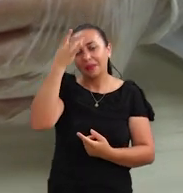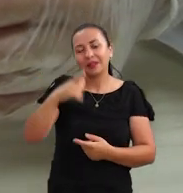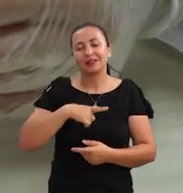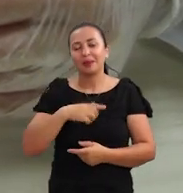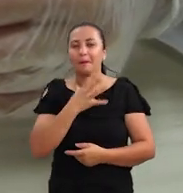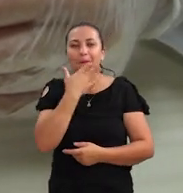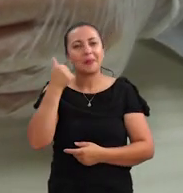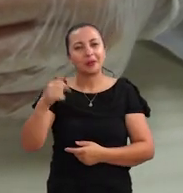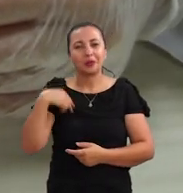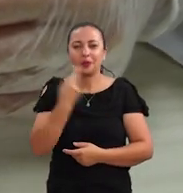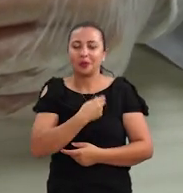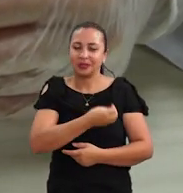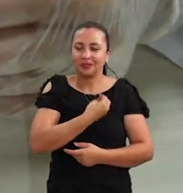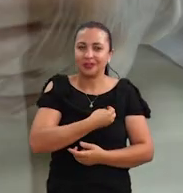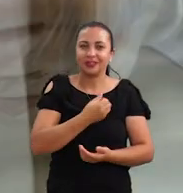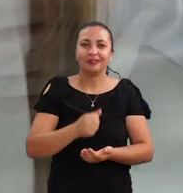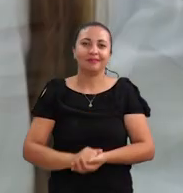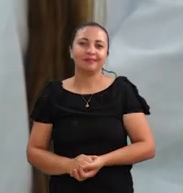na nossa vida, né?